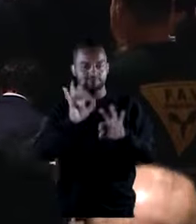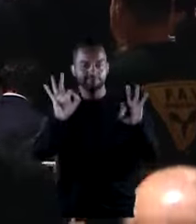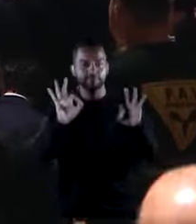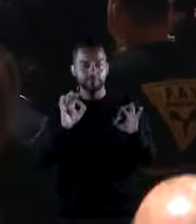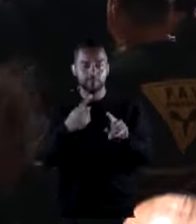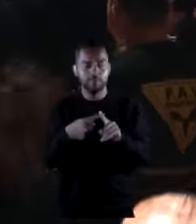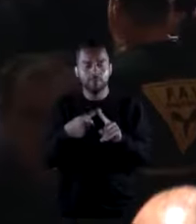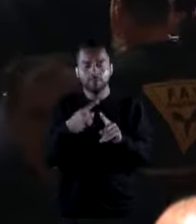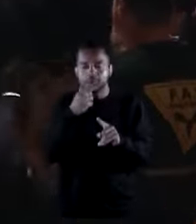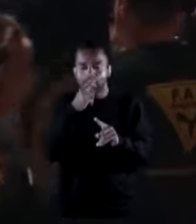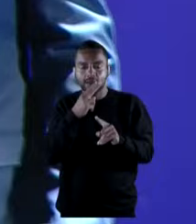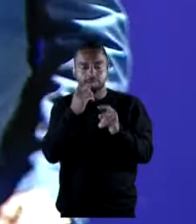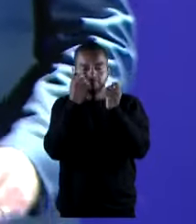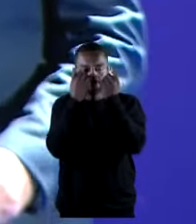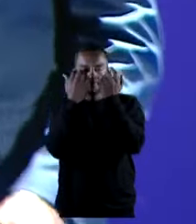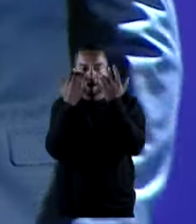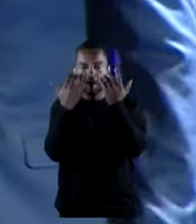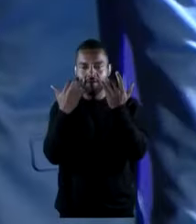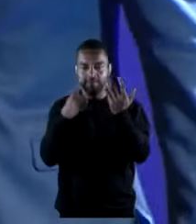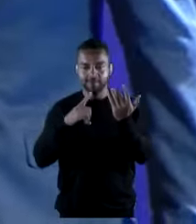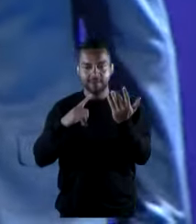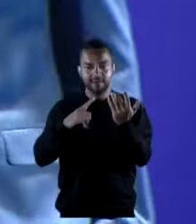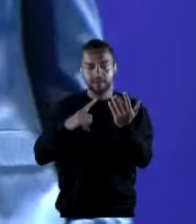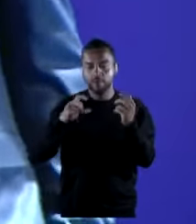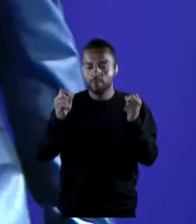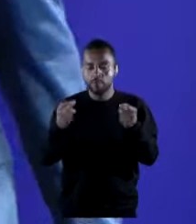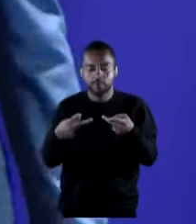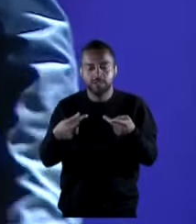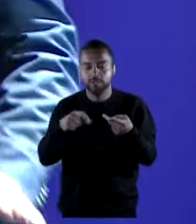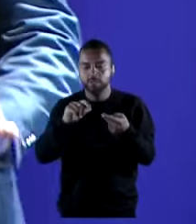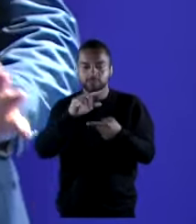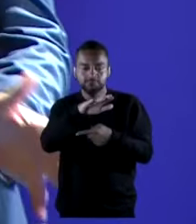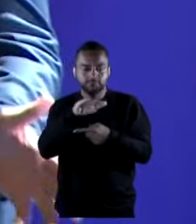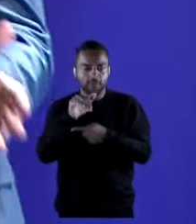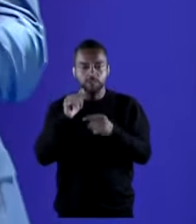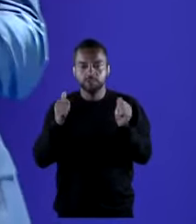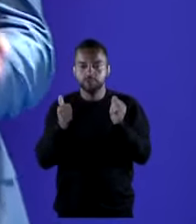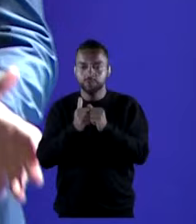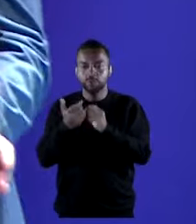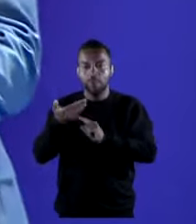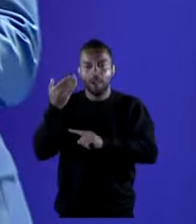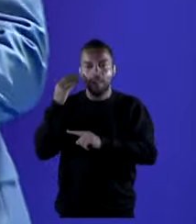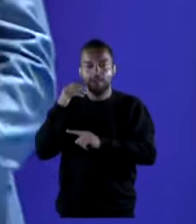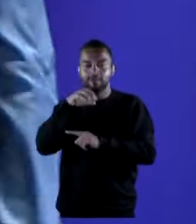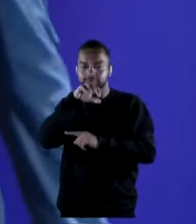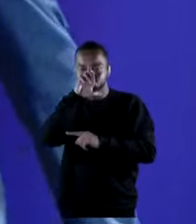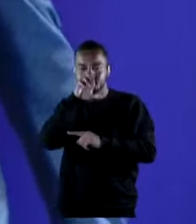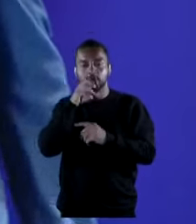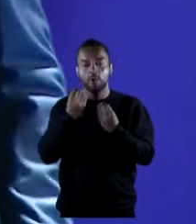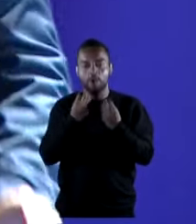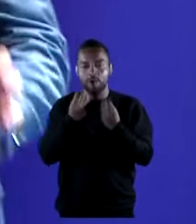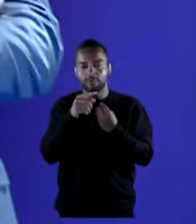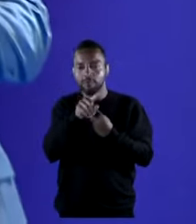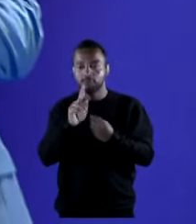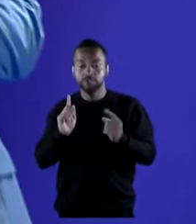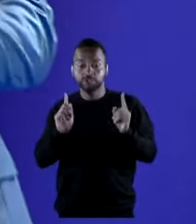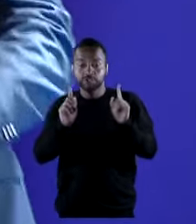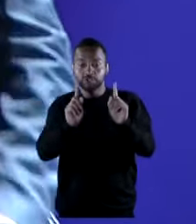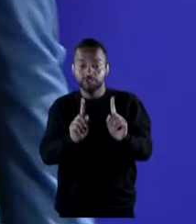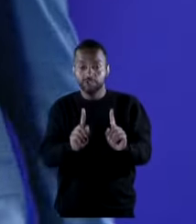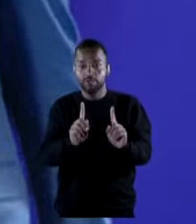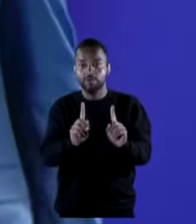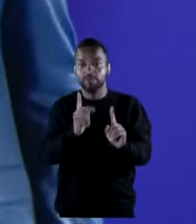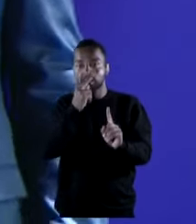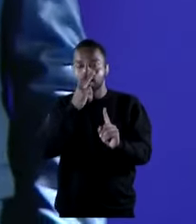tem uma magia especial, né? Eu tive a oportunidade de ser convocado junto com o Ronaldinho Gaúcho. Ele estava chegando, ele estava subindo. É uma estrela